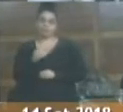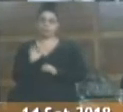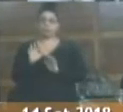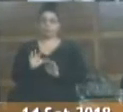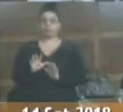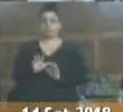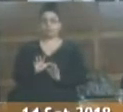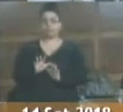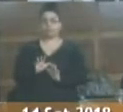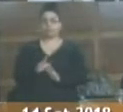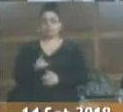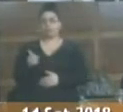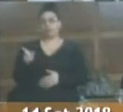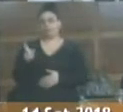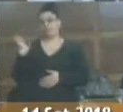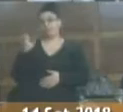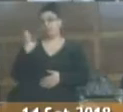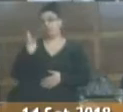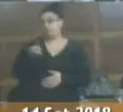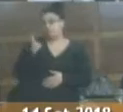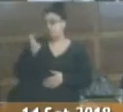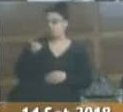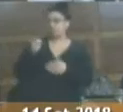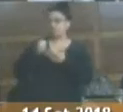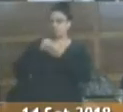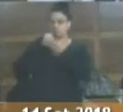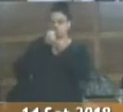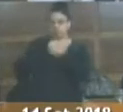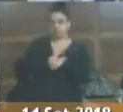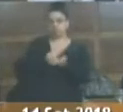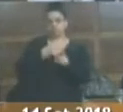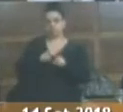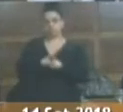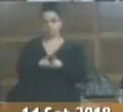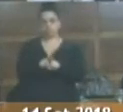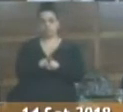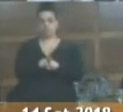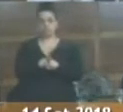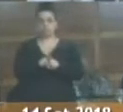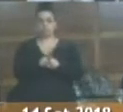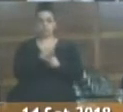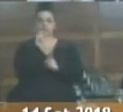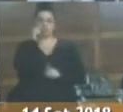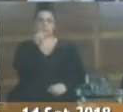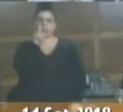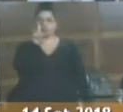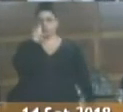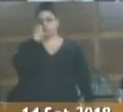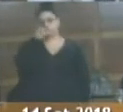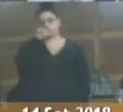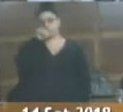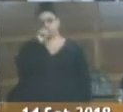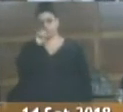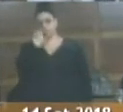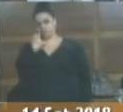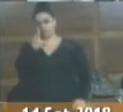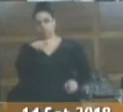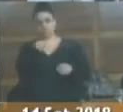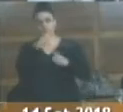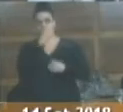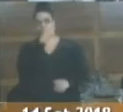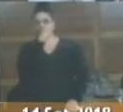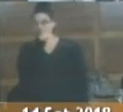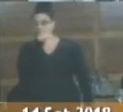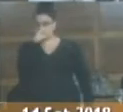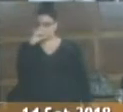deixou de apoiar o nosso Instituto. A doutora Denise Santana, que é a coordenadora de assunto